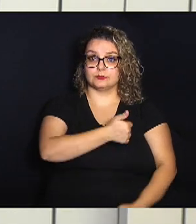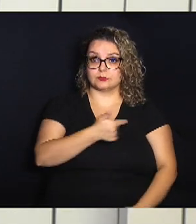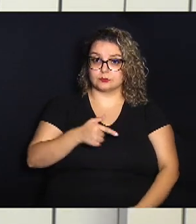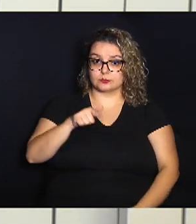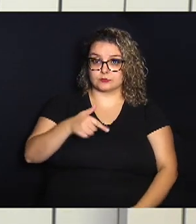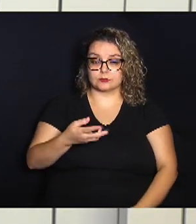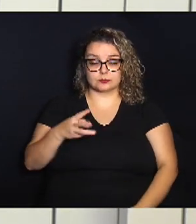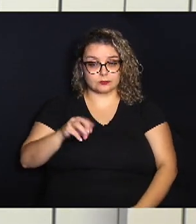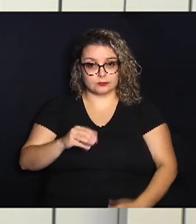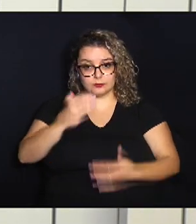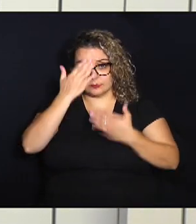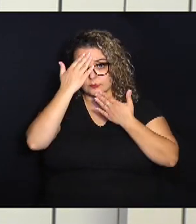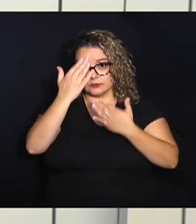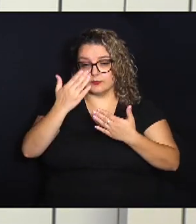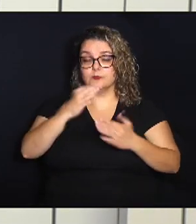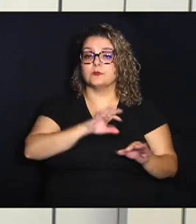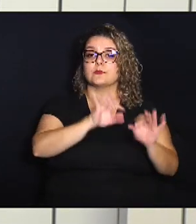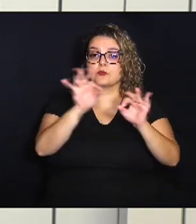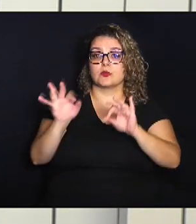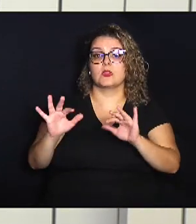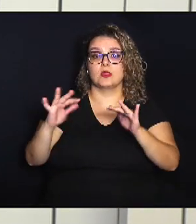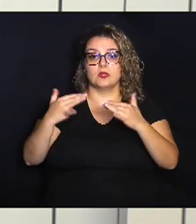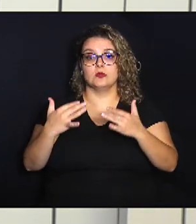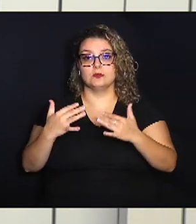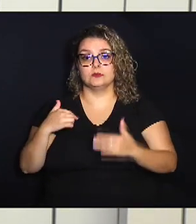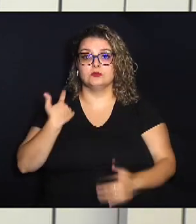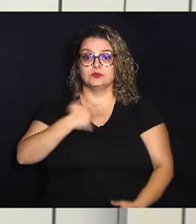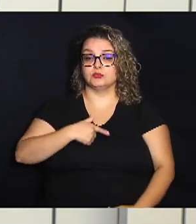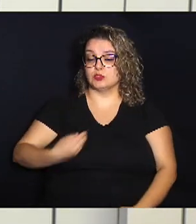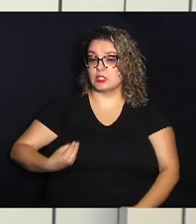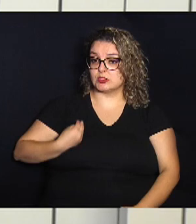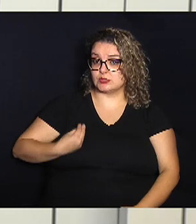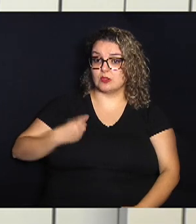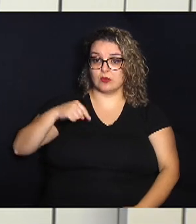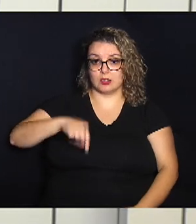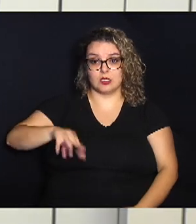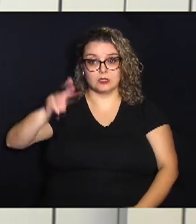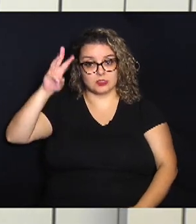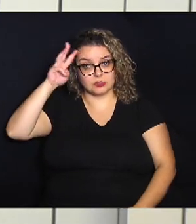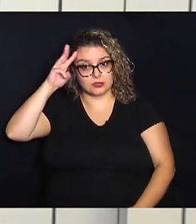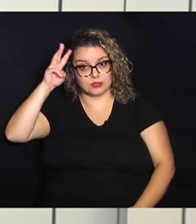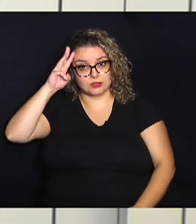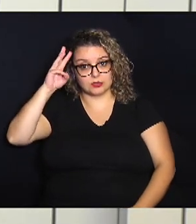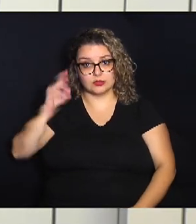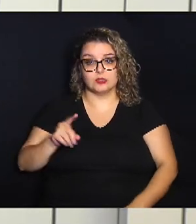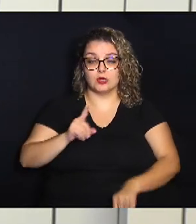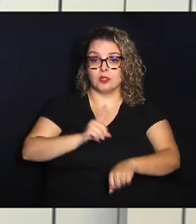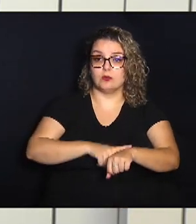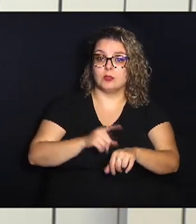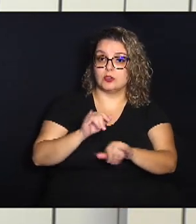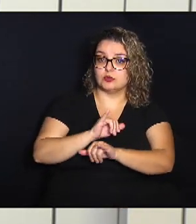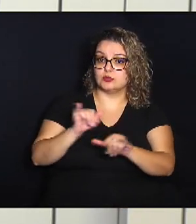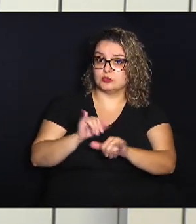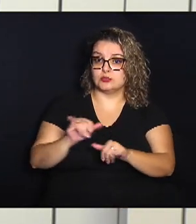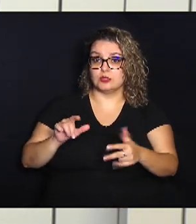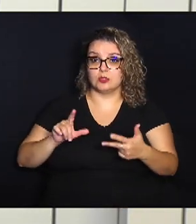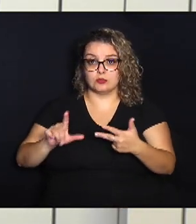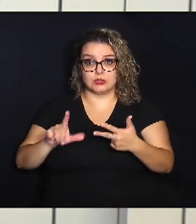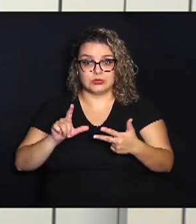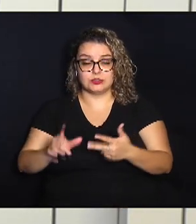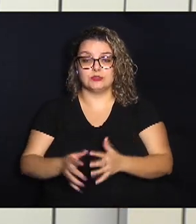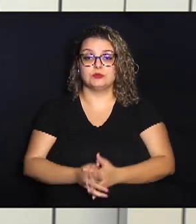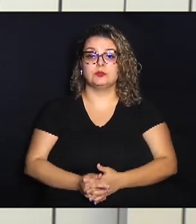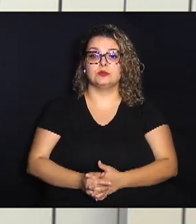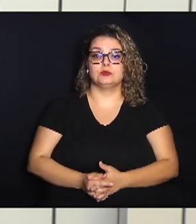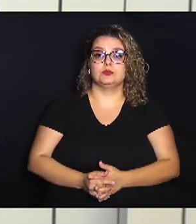12:30, muito obrigado pela sua companhia, pela sua audiência. Estamos ao vivo nesta terça-feira, hora das notícias do Legislativo.